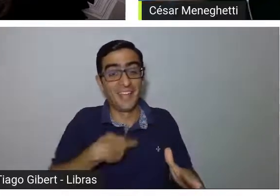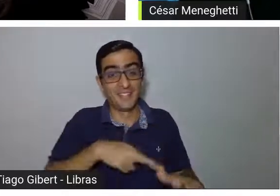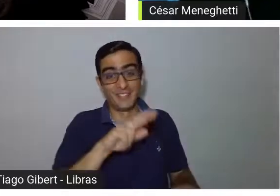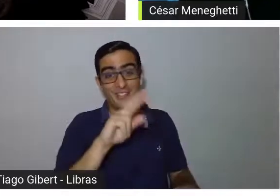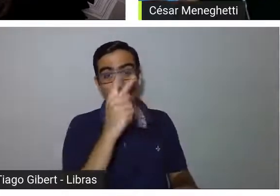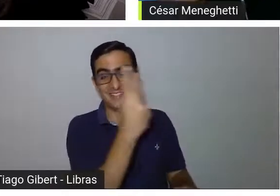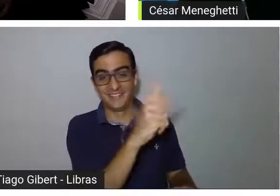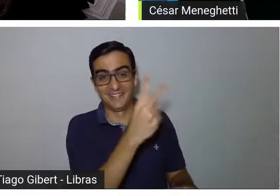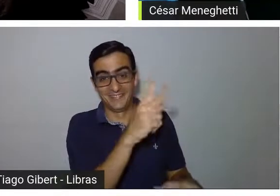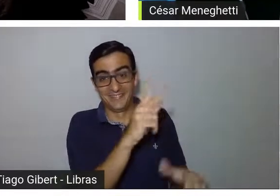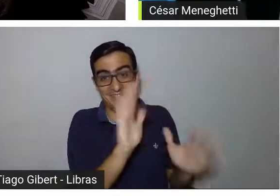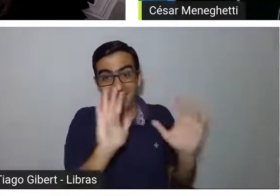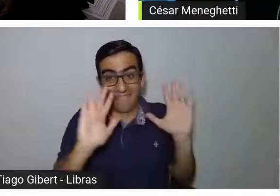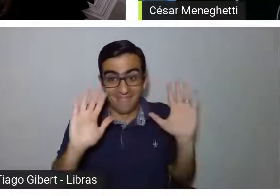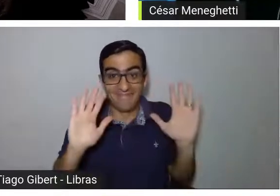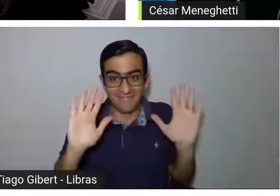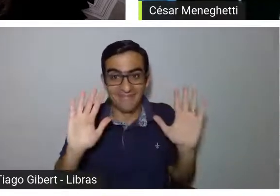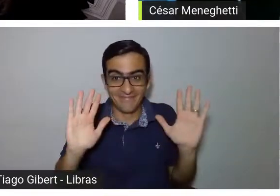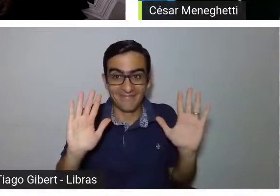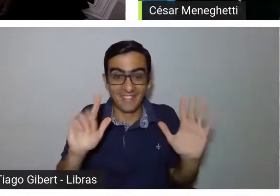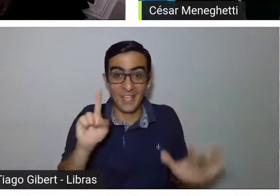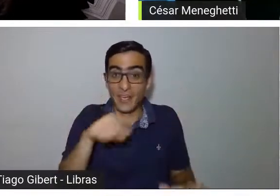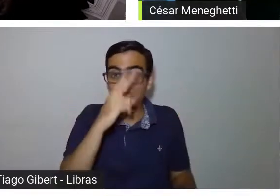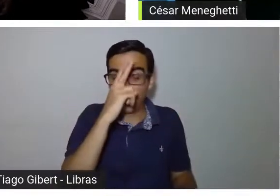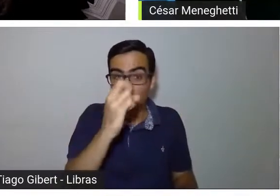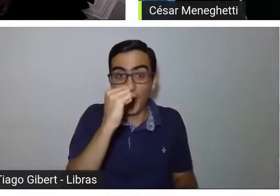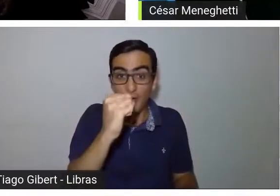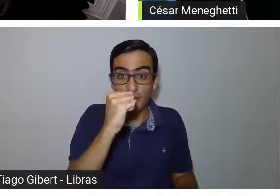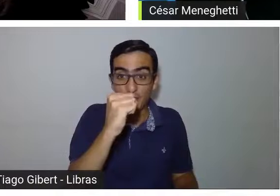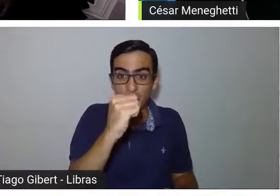e do... Era muito forte essa coisa.